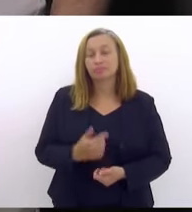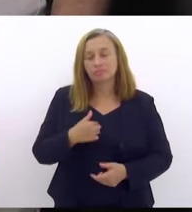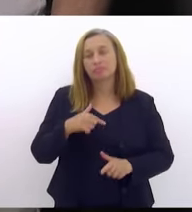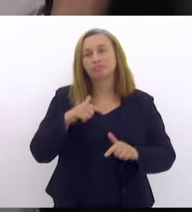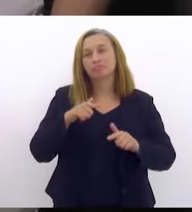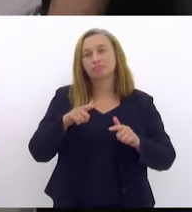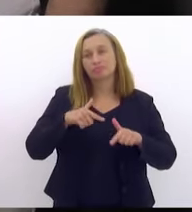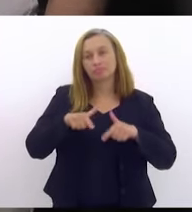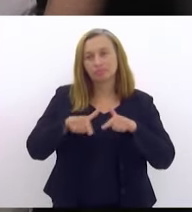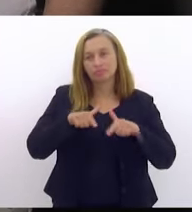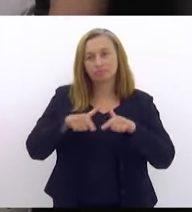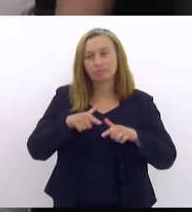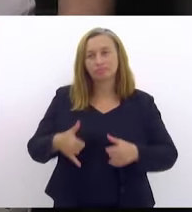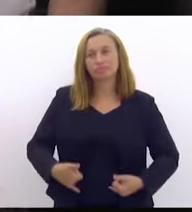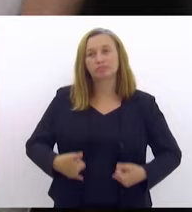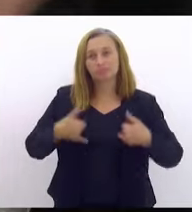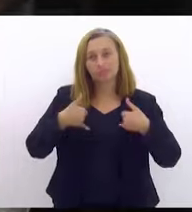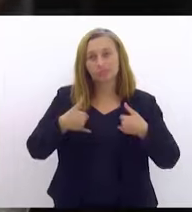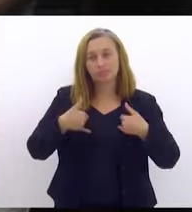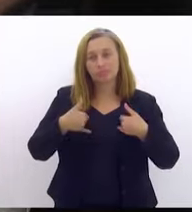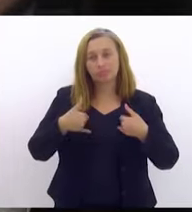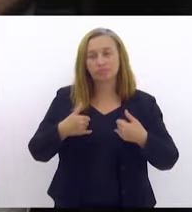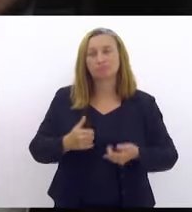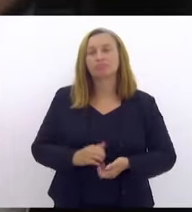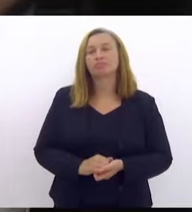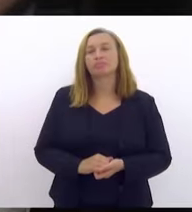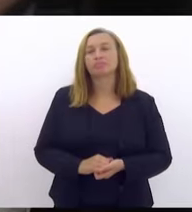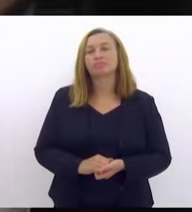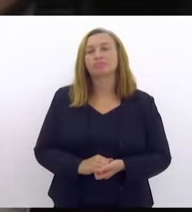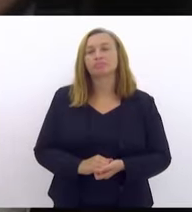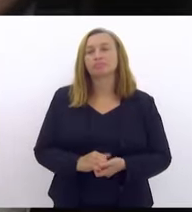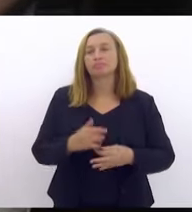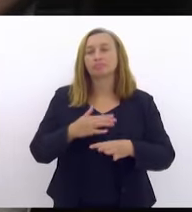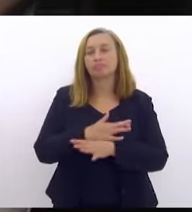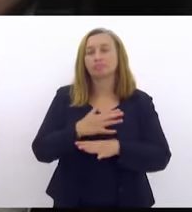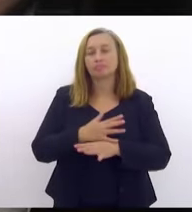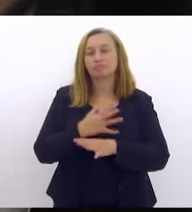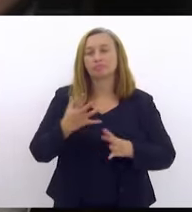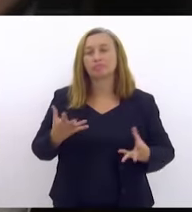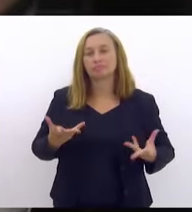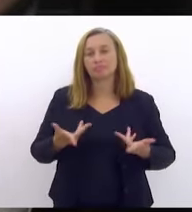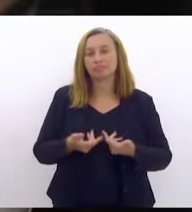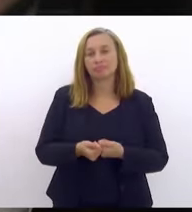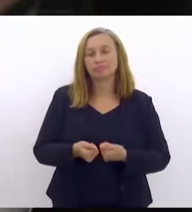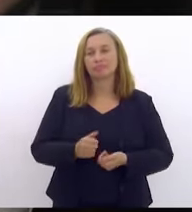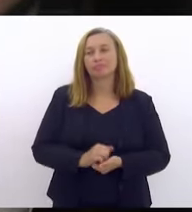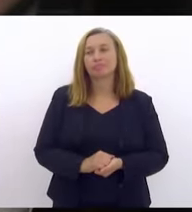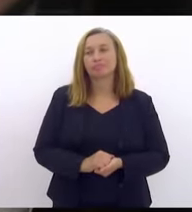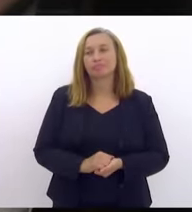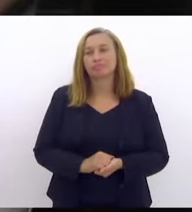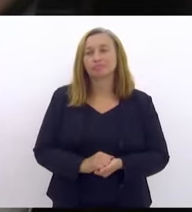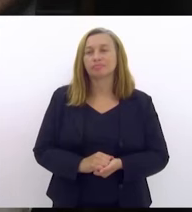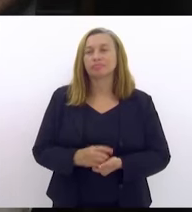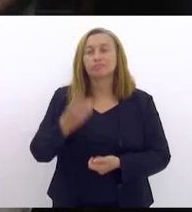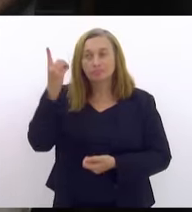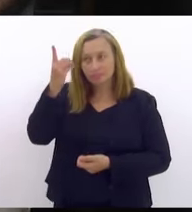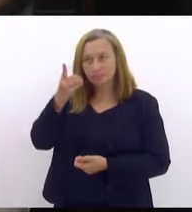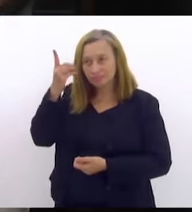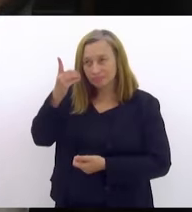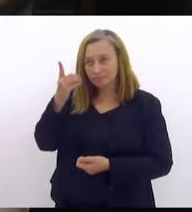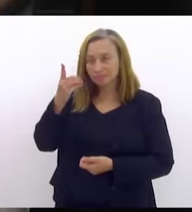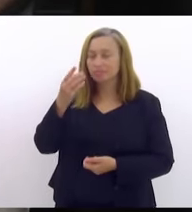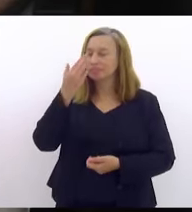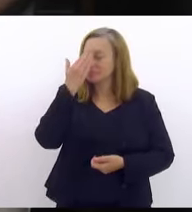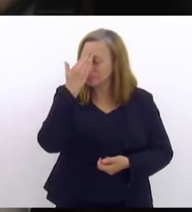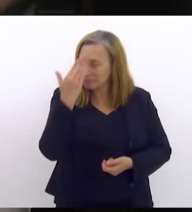trabalho, da onde eu me orgulho de estar nessa cidade maravilhosa. Meu deputado, meu